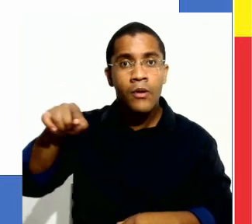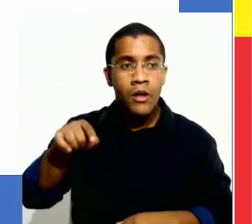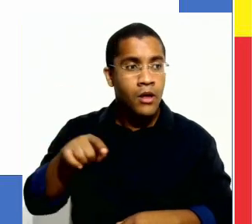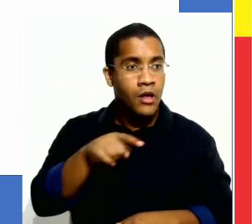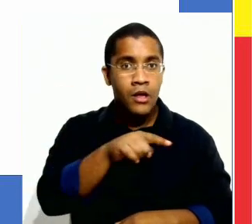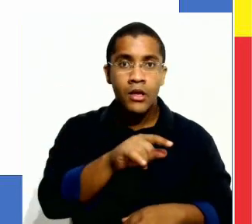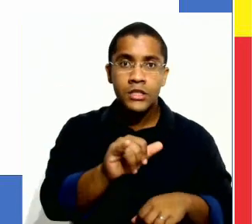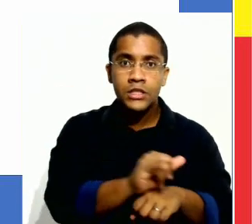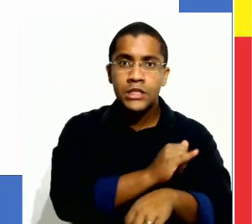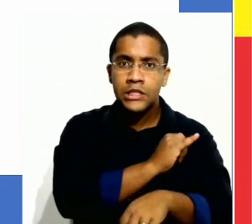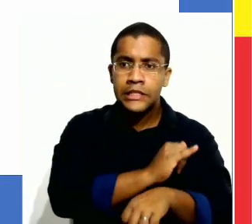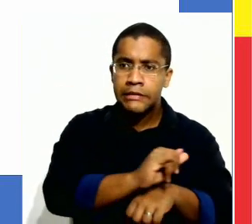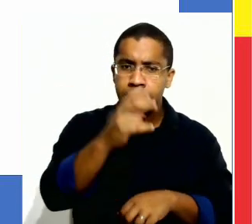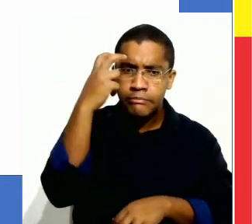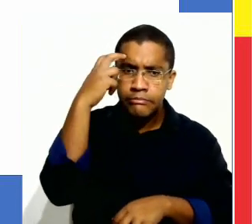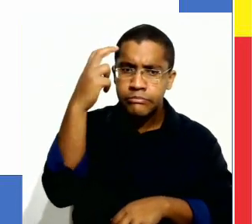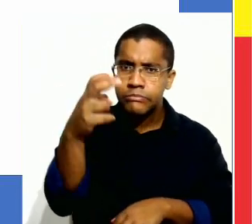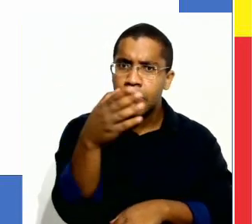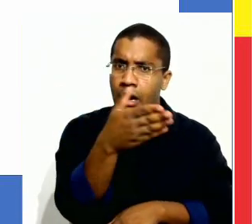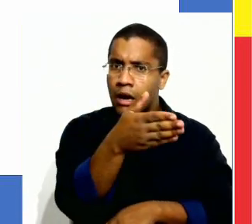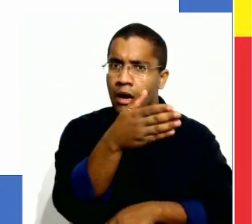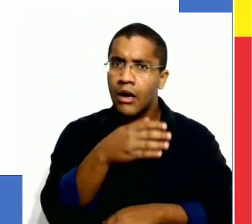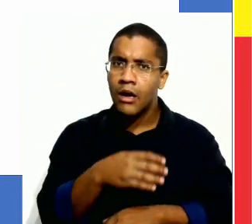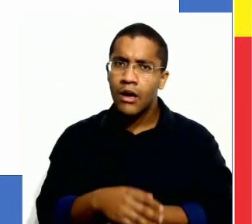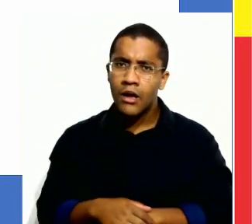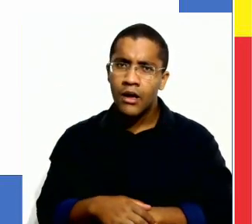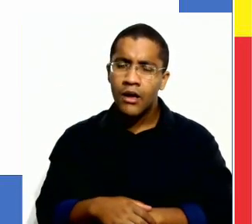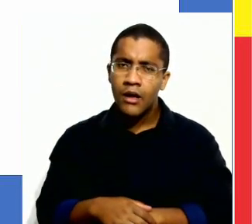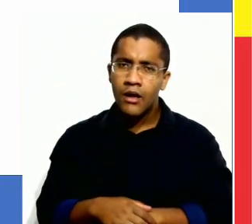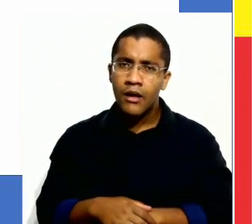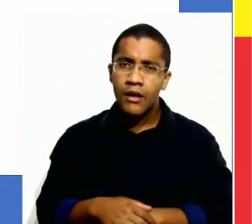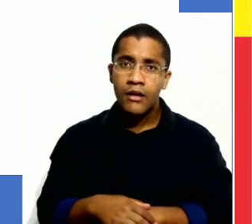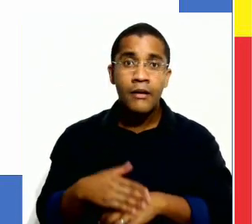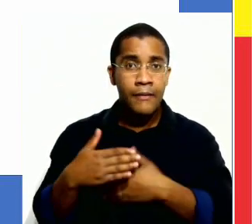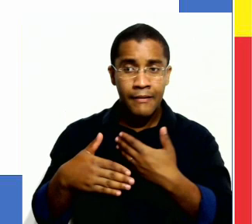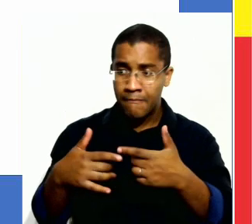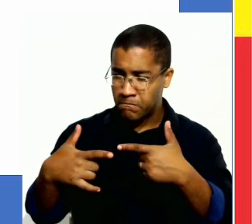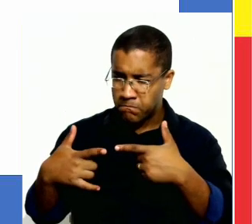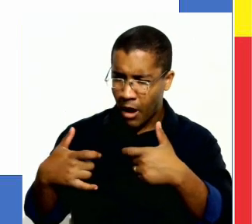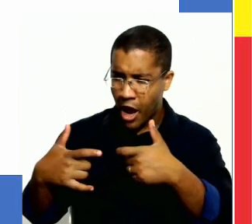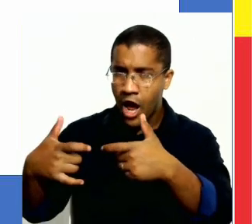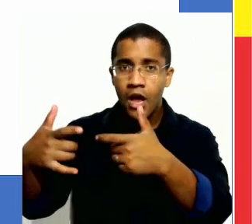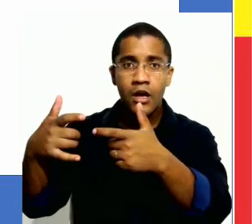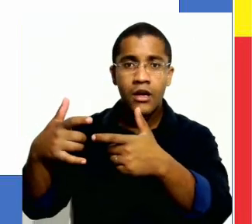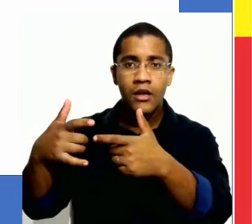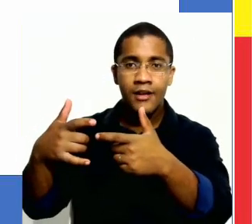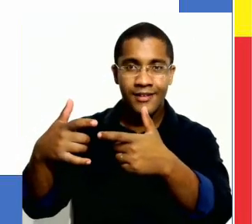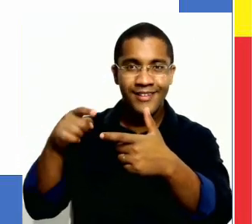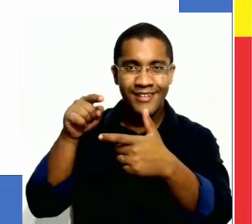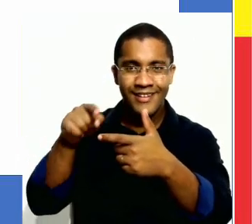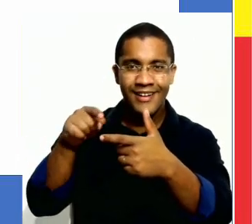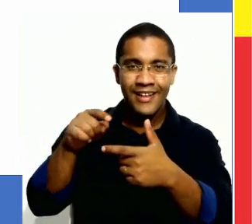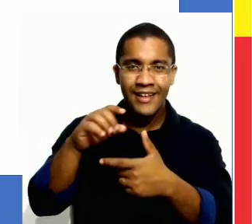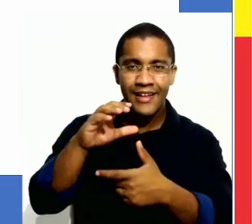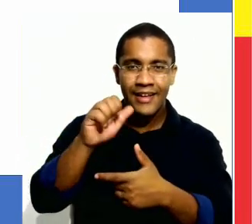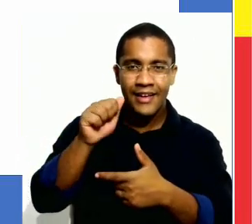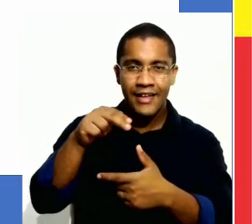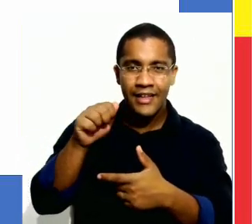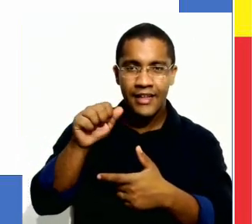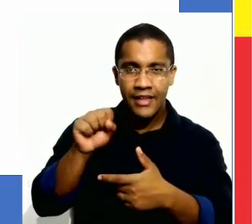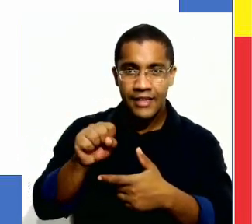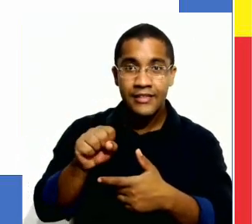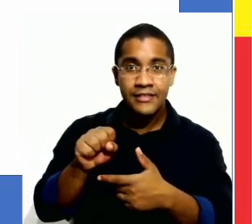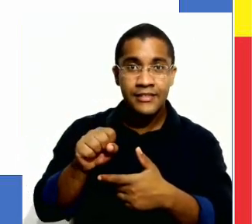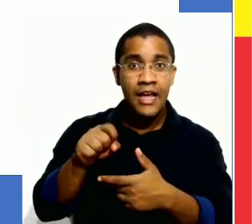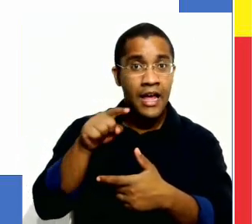Que estratégia brilhante! Então, durante a Batalha de Cannas,